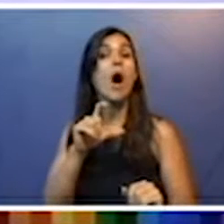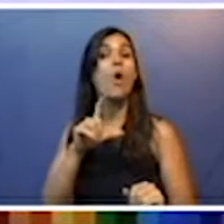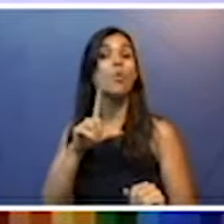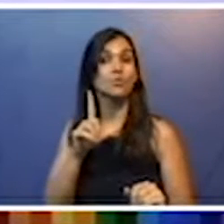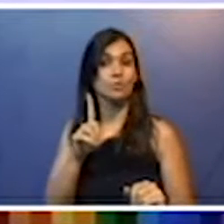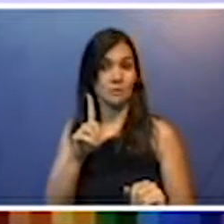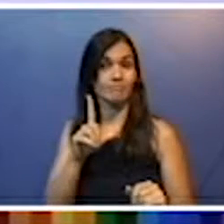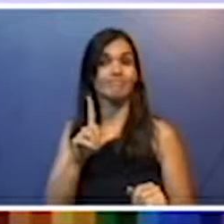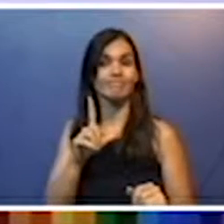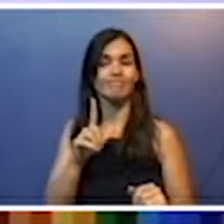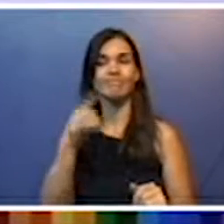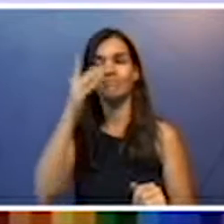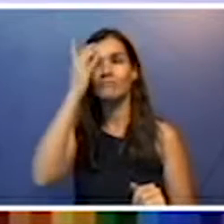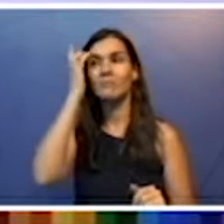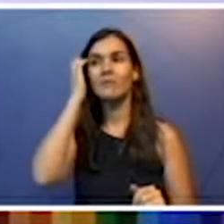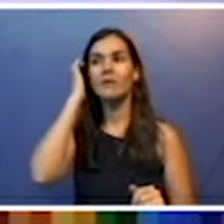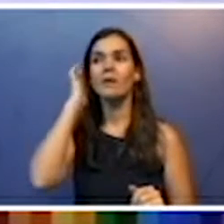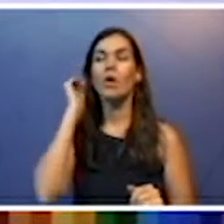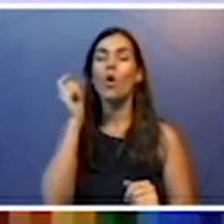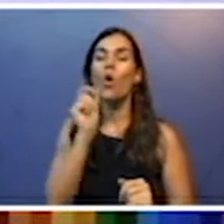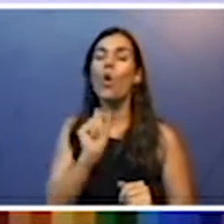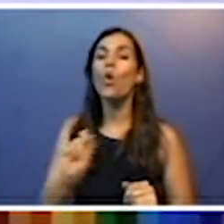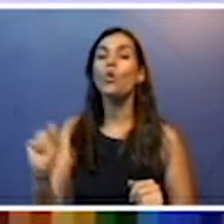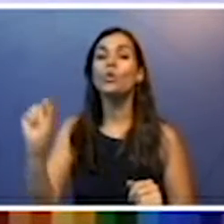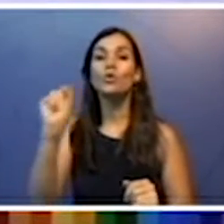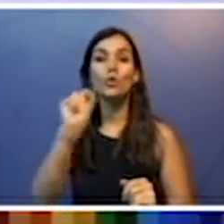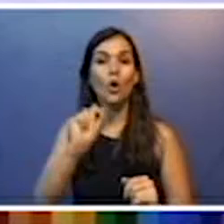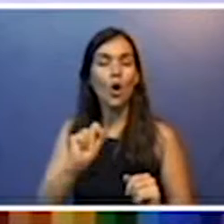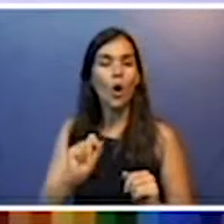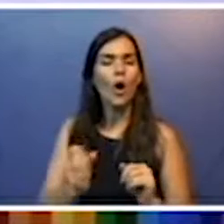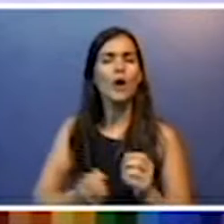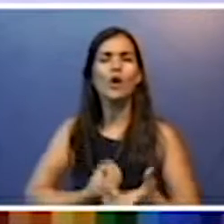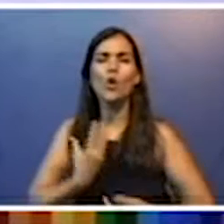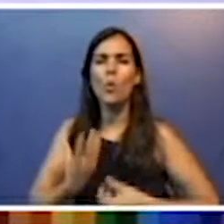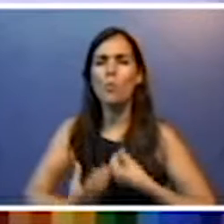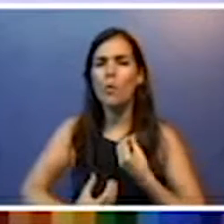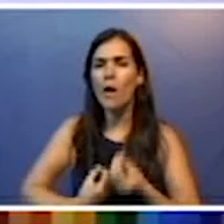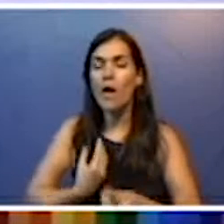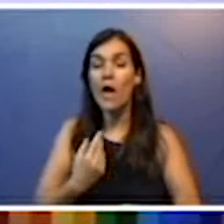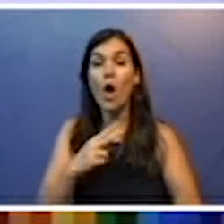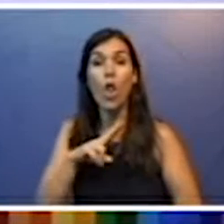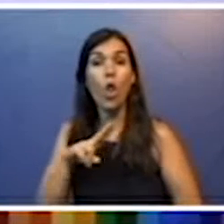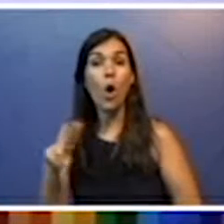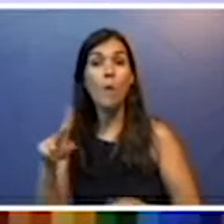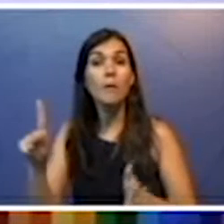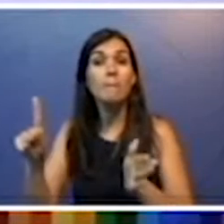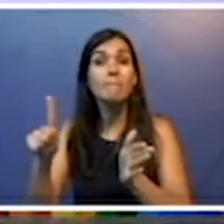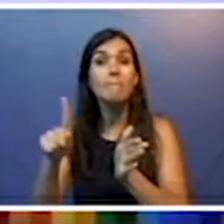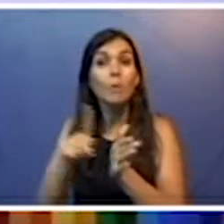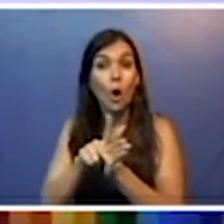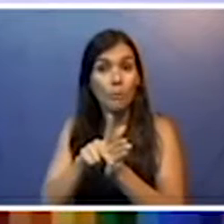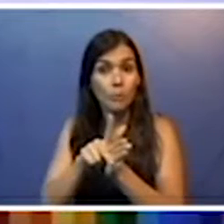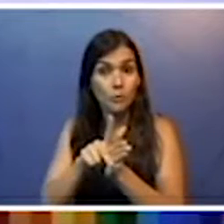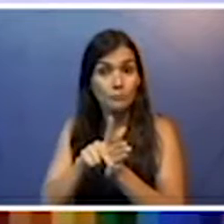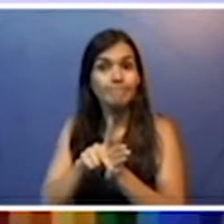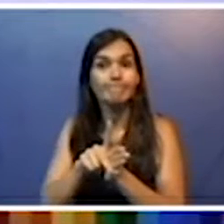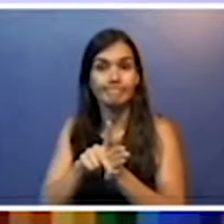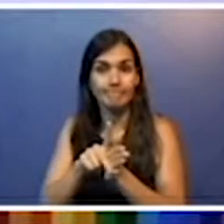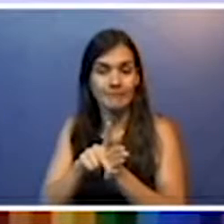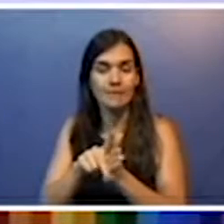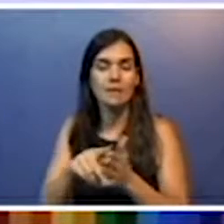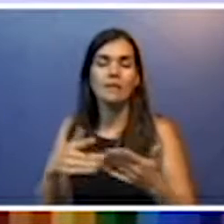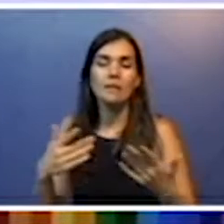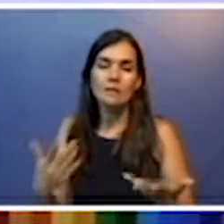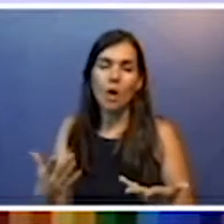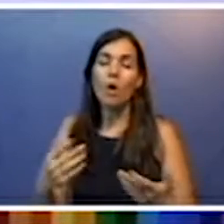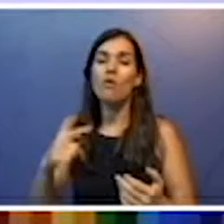ó, contorne no poema os nomes próprios. Lembra disso? Vai aparecer